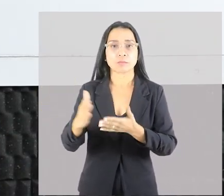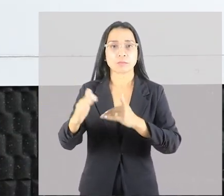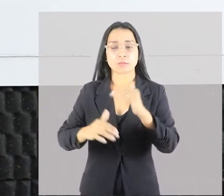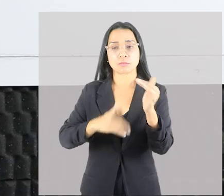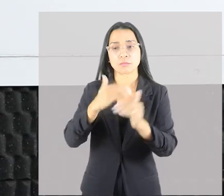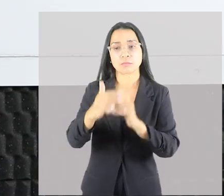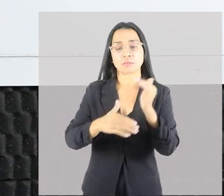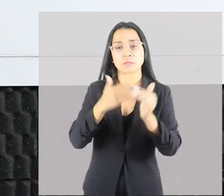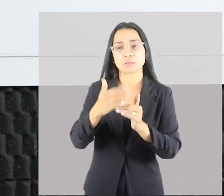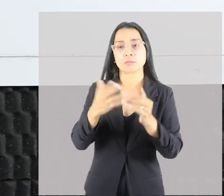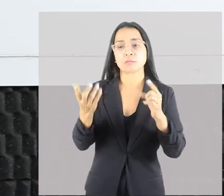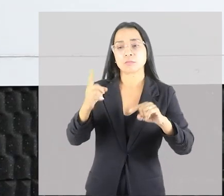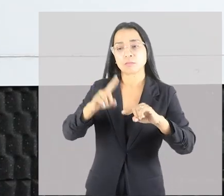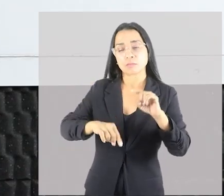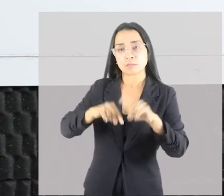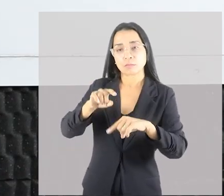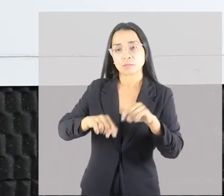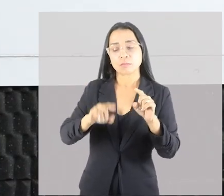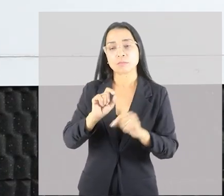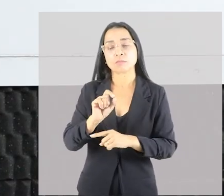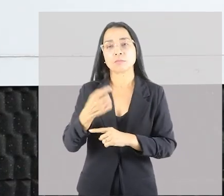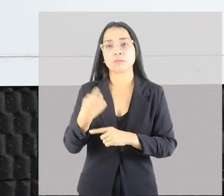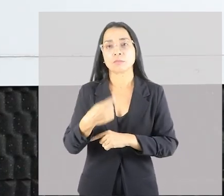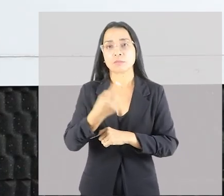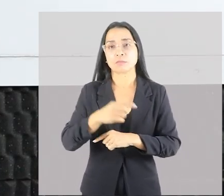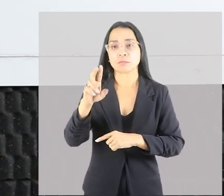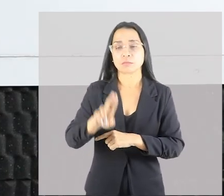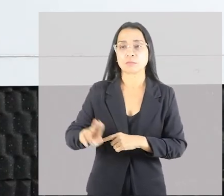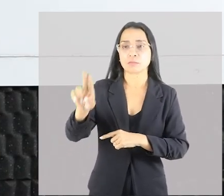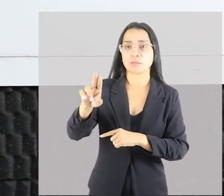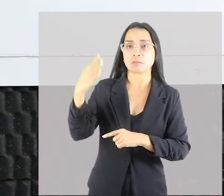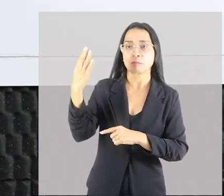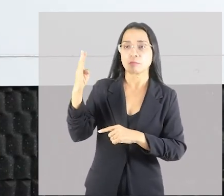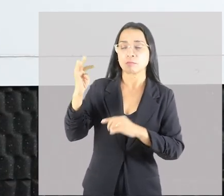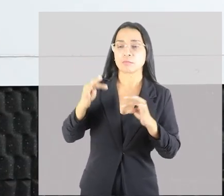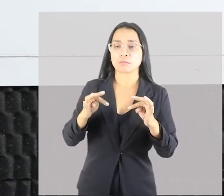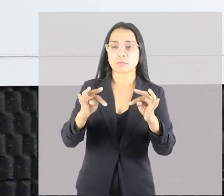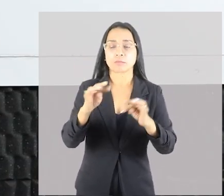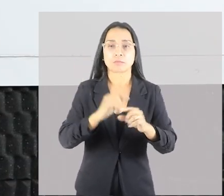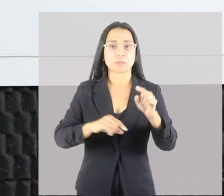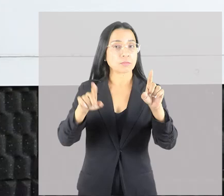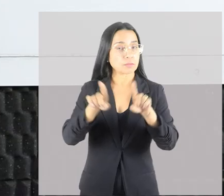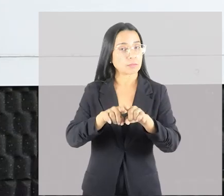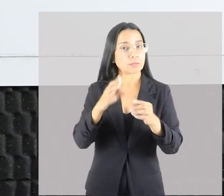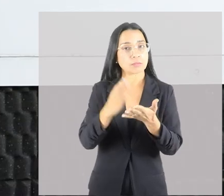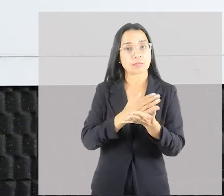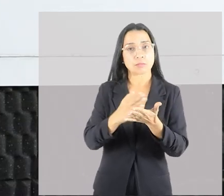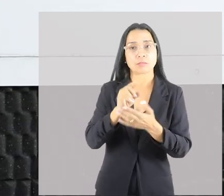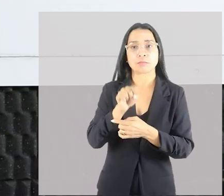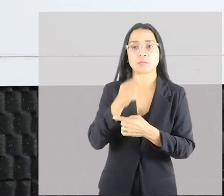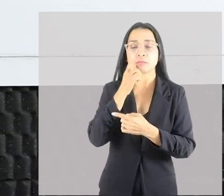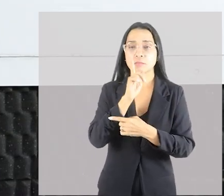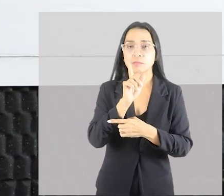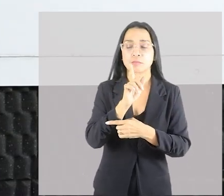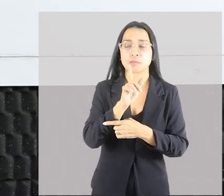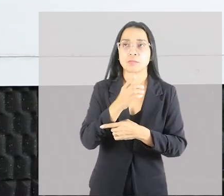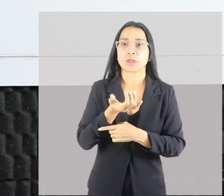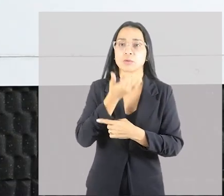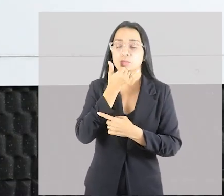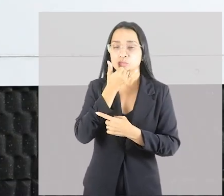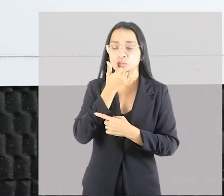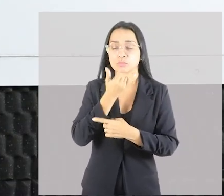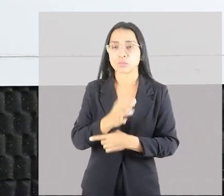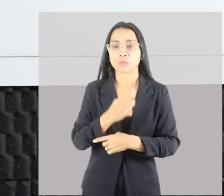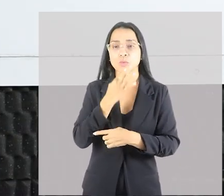processos, algumas ferramentas que nós utilizamos na biotecnologia e que talvez aí você já conheça algumas,